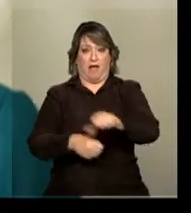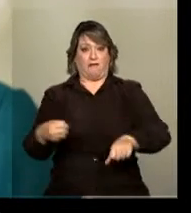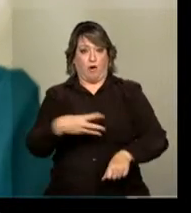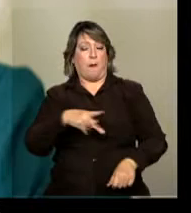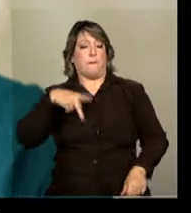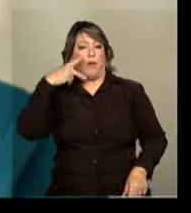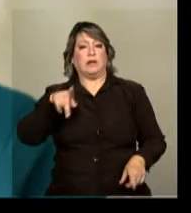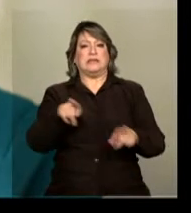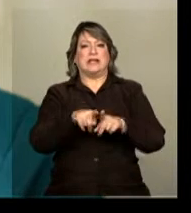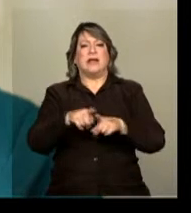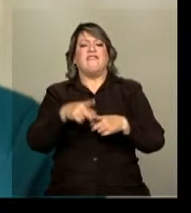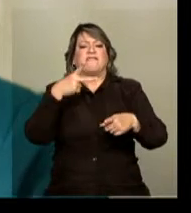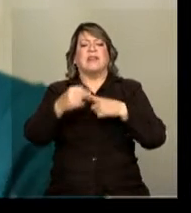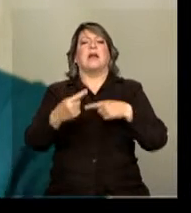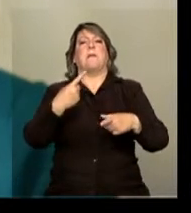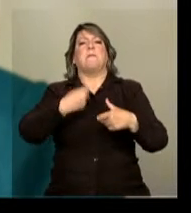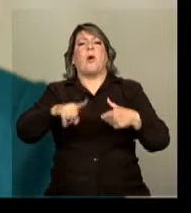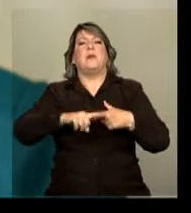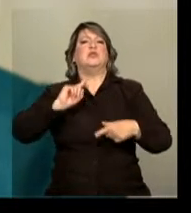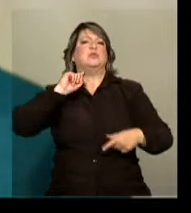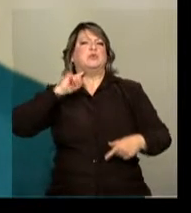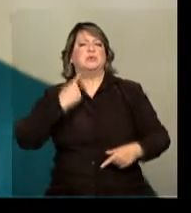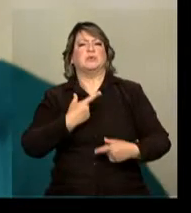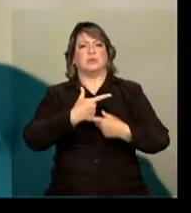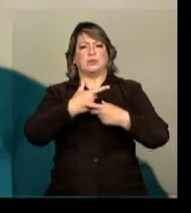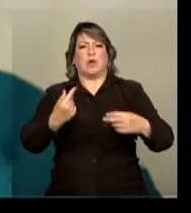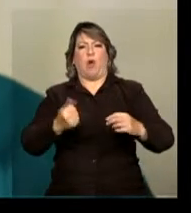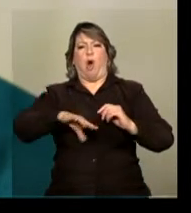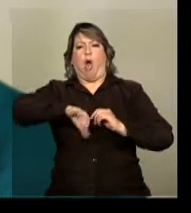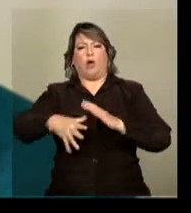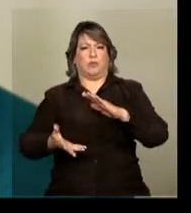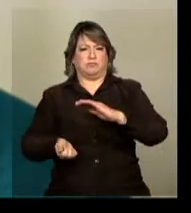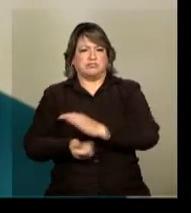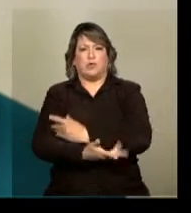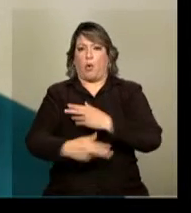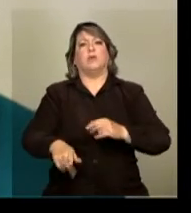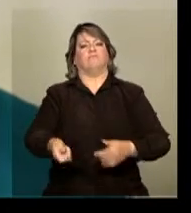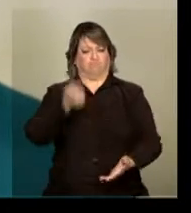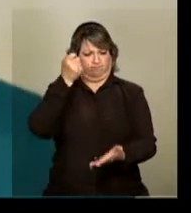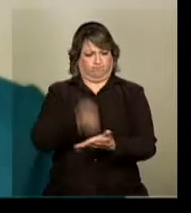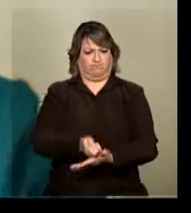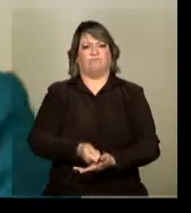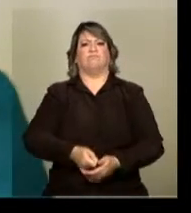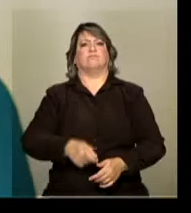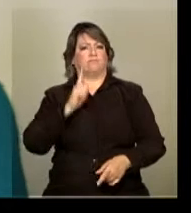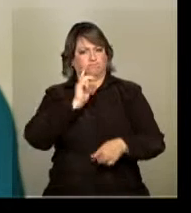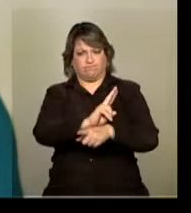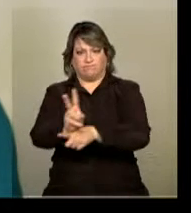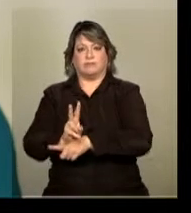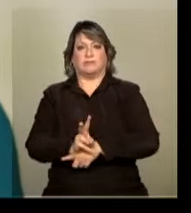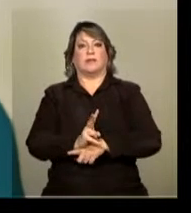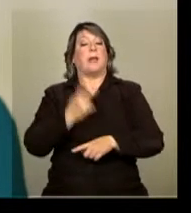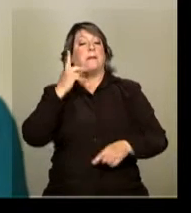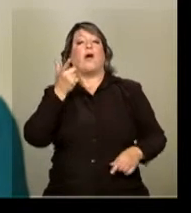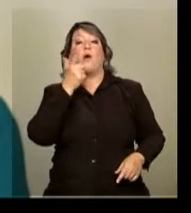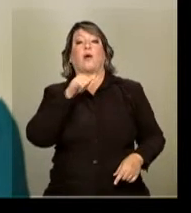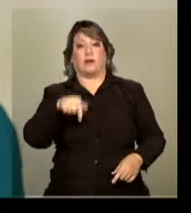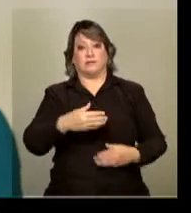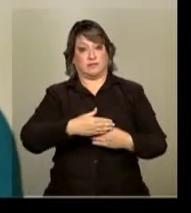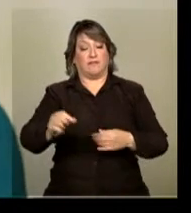corrupção acaba de dar um bom passo com a proposta de decreto legislativo para a realização do